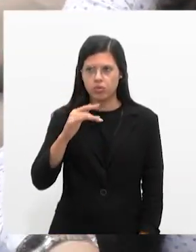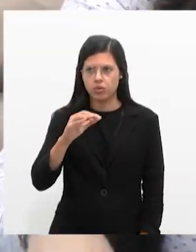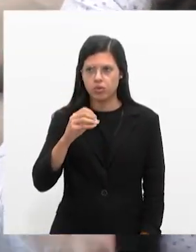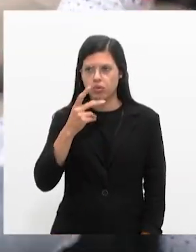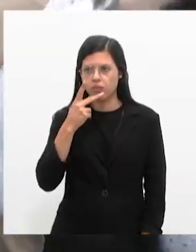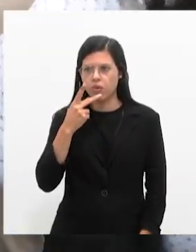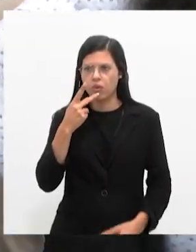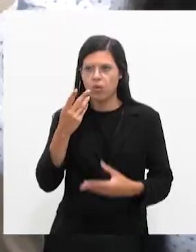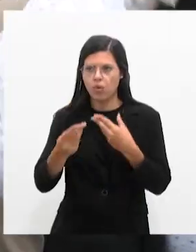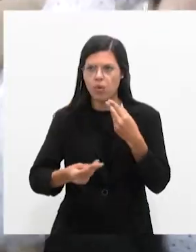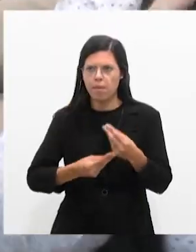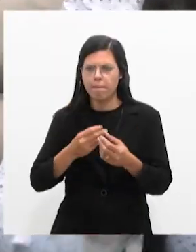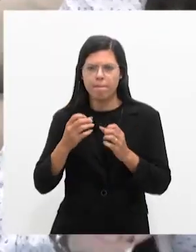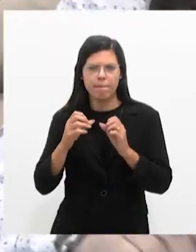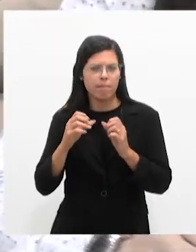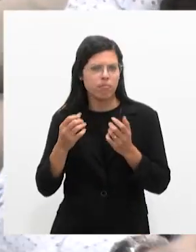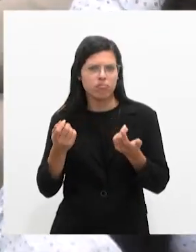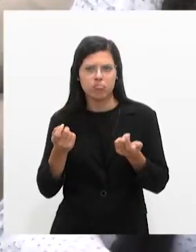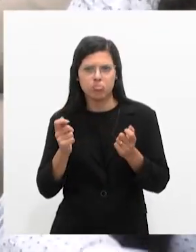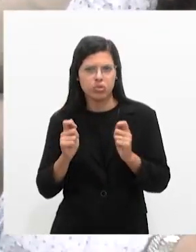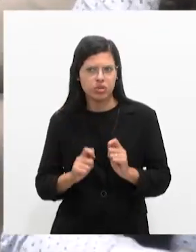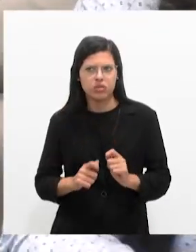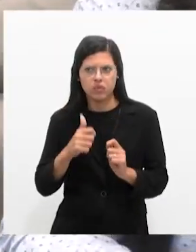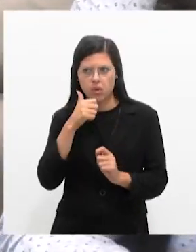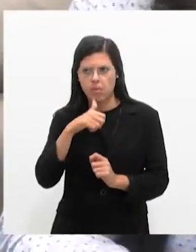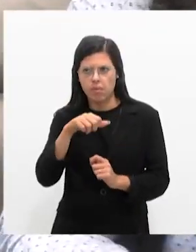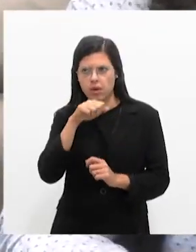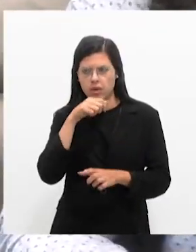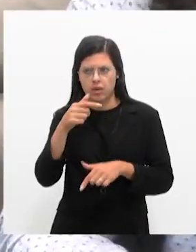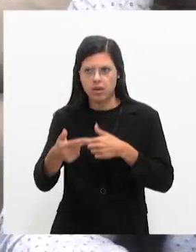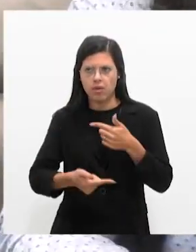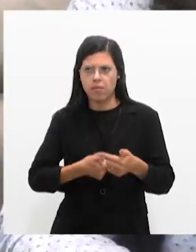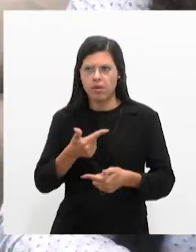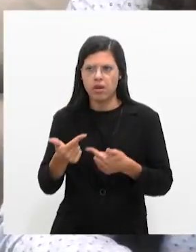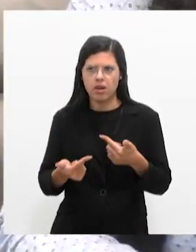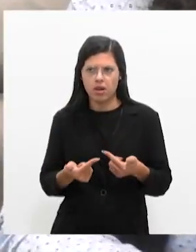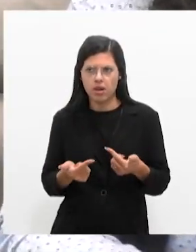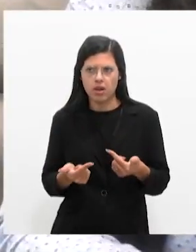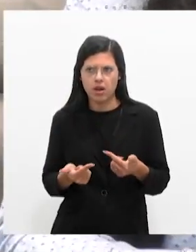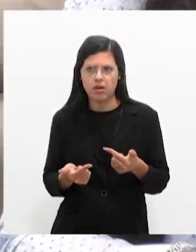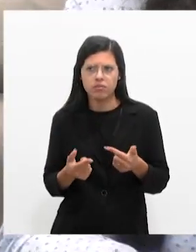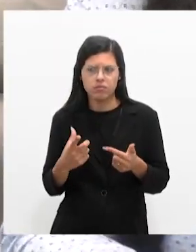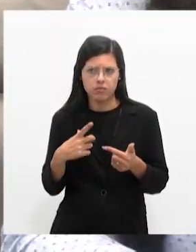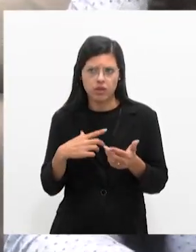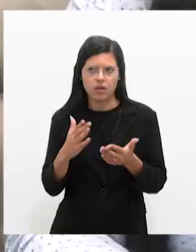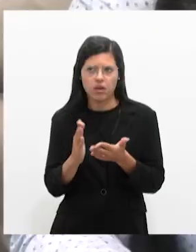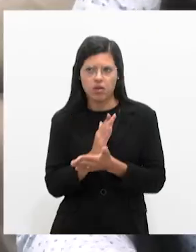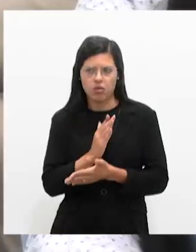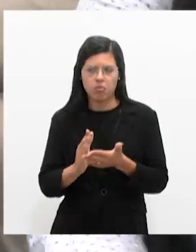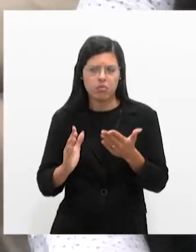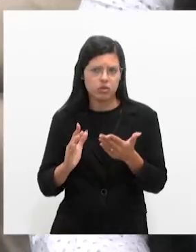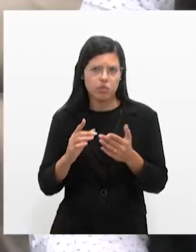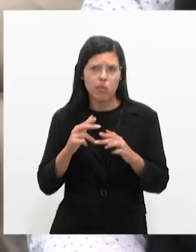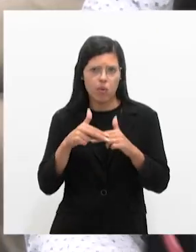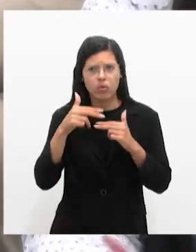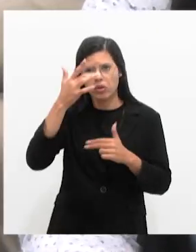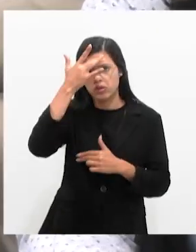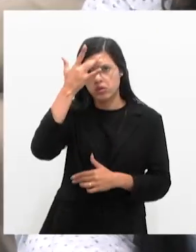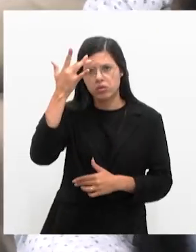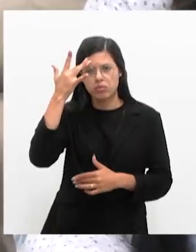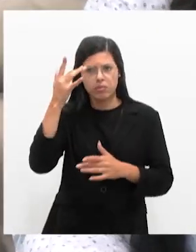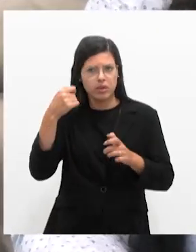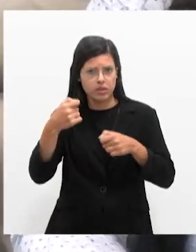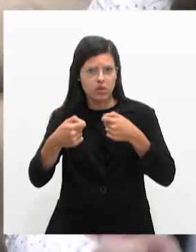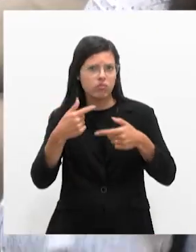mãe trabalhar com dedicação exclusiva, tem muitas que, por uma questão de saúde mental, estão precisando trabalhar mesmo, de verdade.